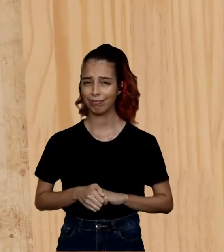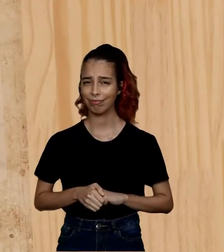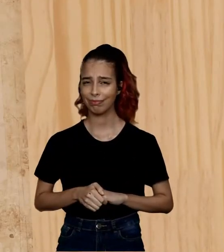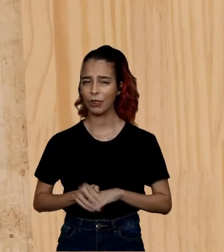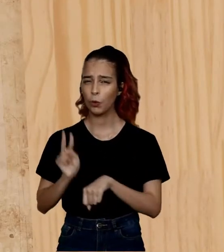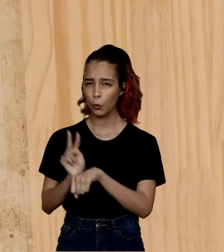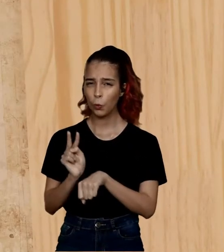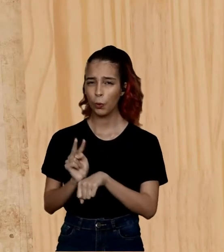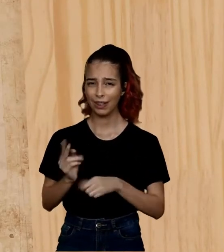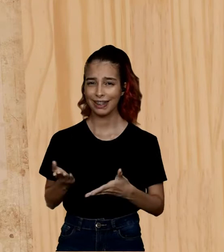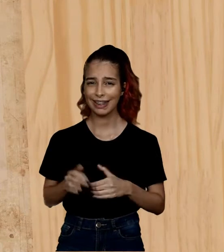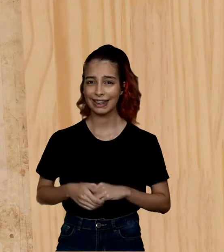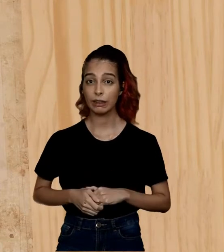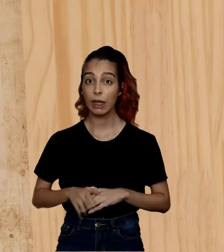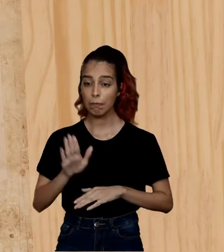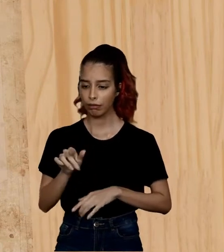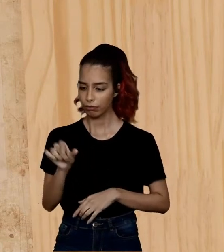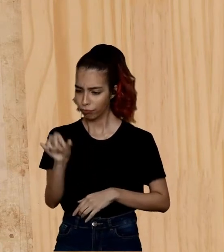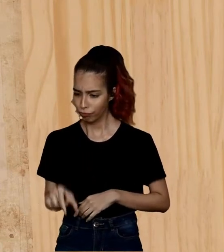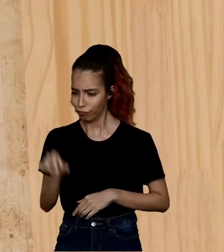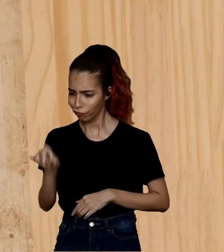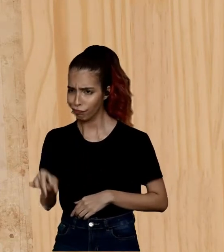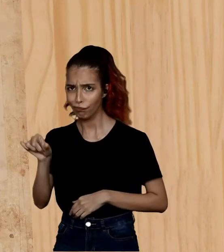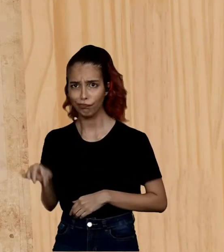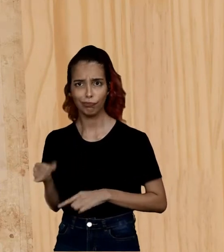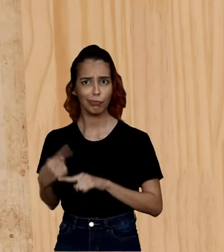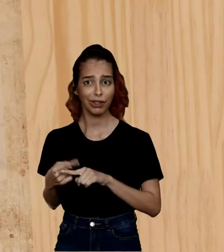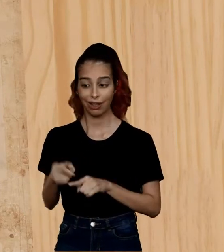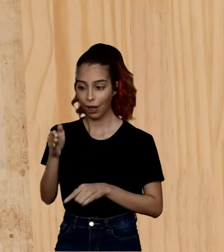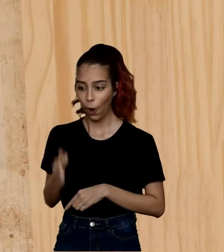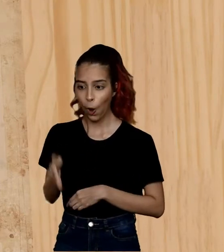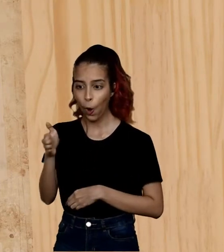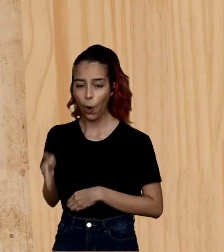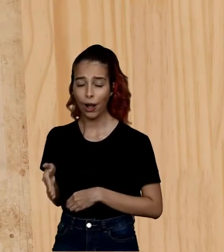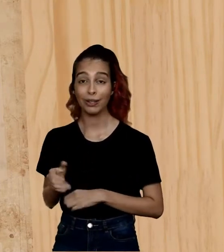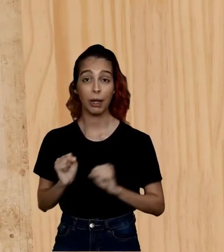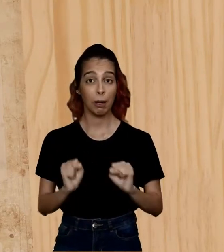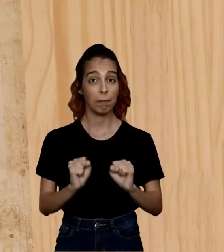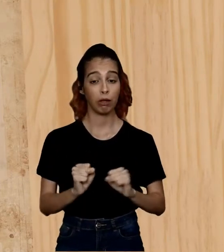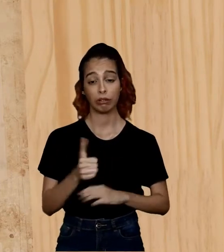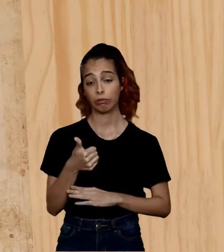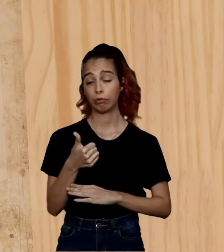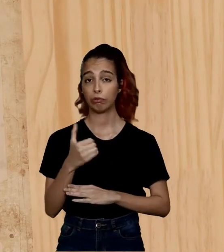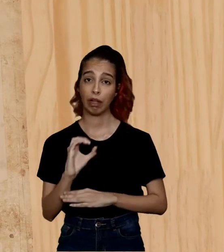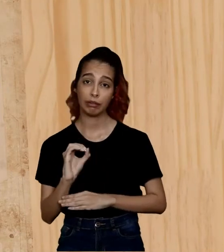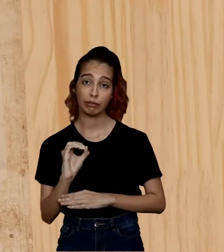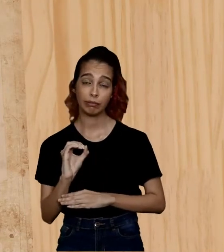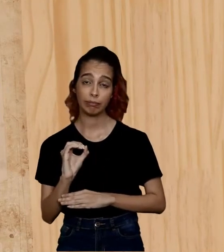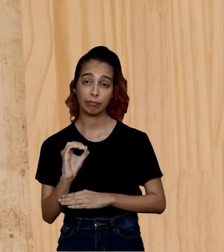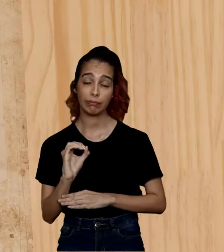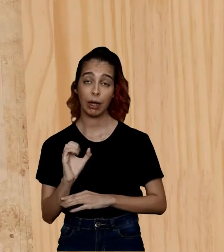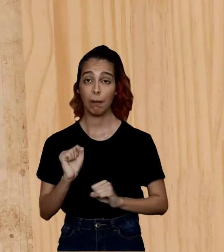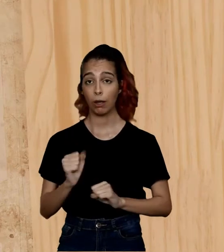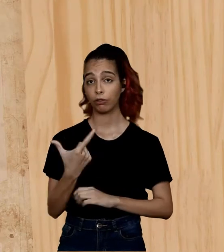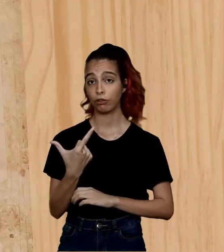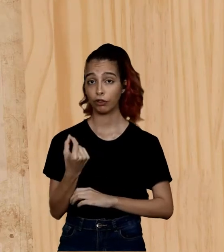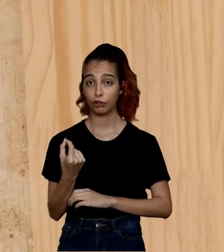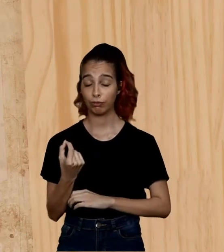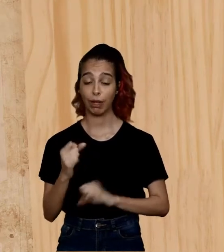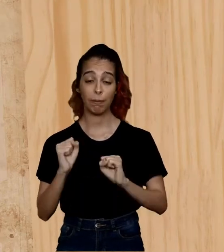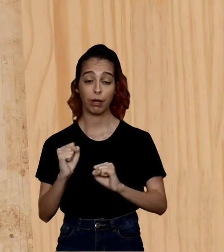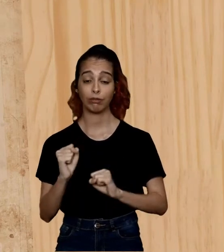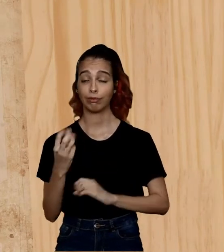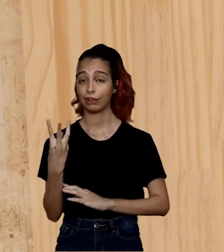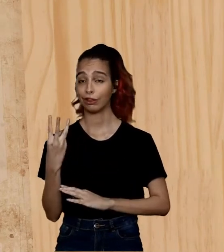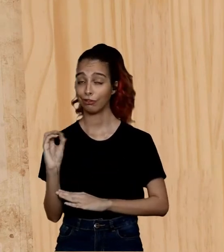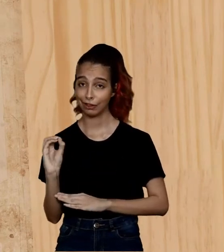aqui, ó. E a gente vai cortar esse painel em tiras. A tira pode ser de 10, a tira pode ser de